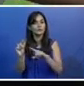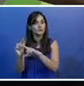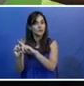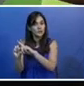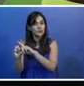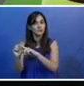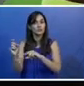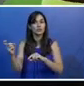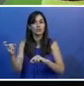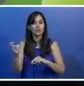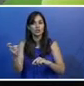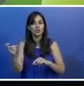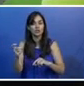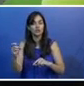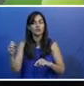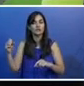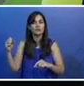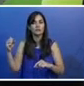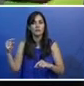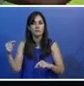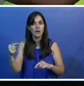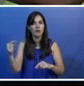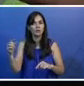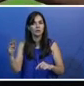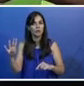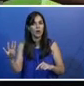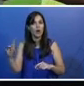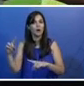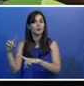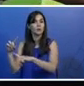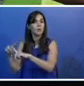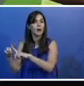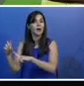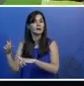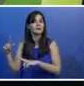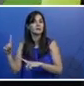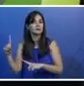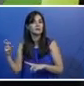daqui. Então eu tenho duas expressões algébricas